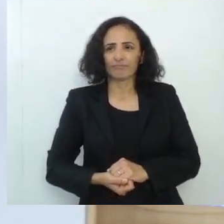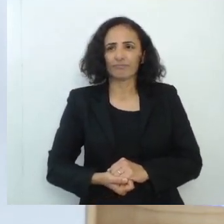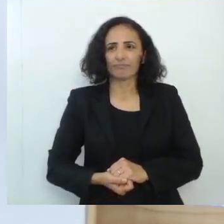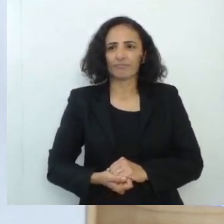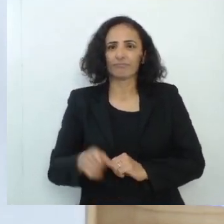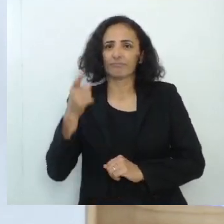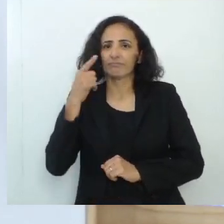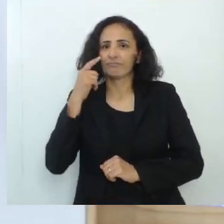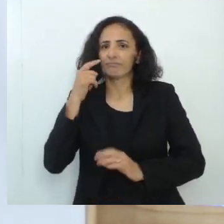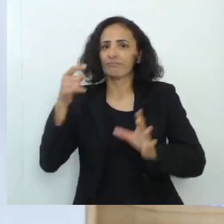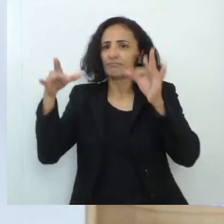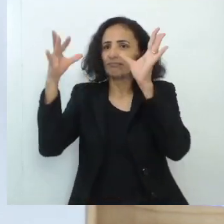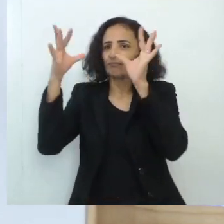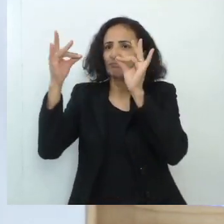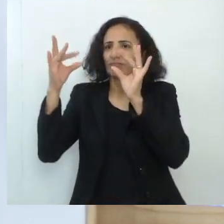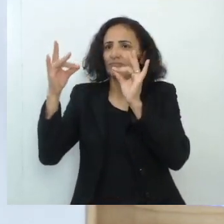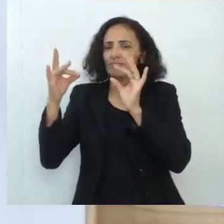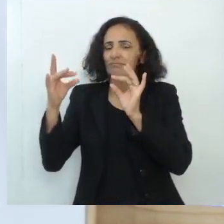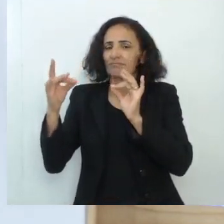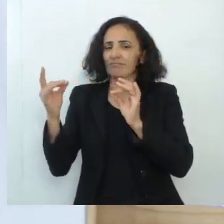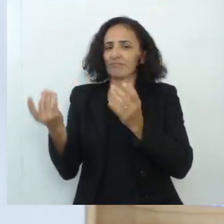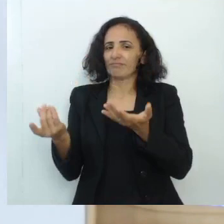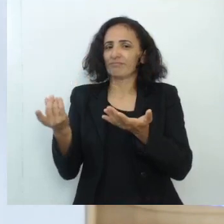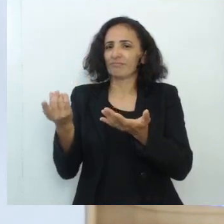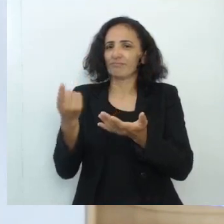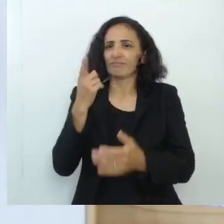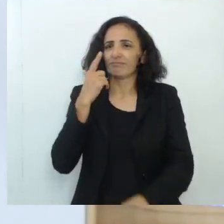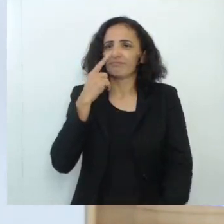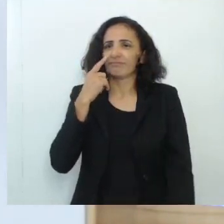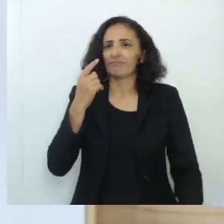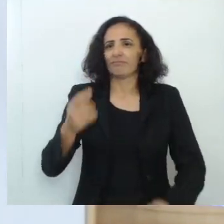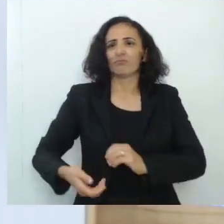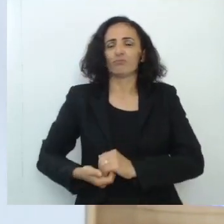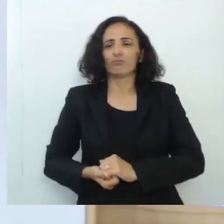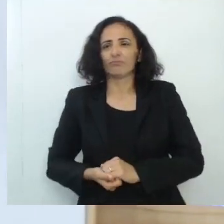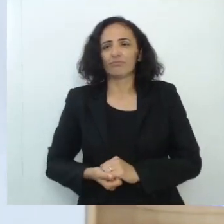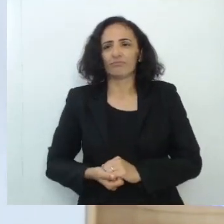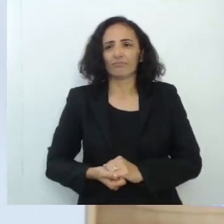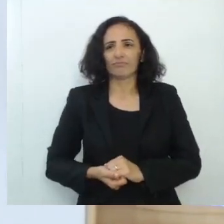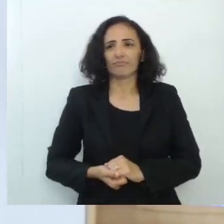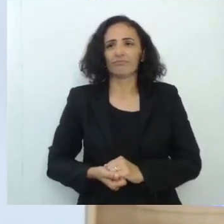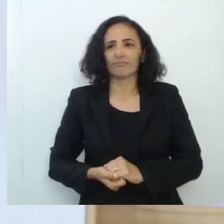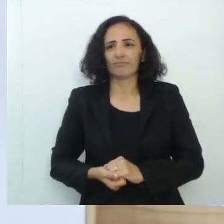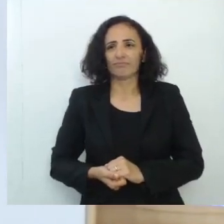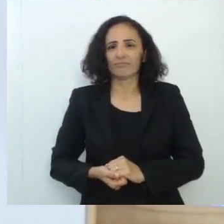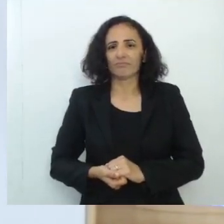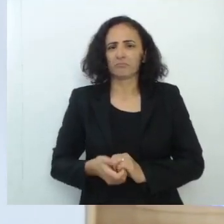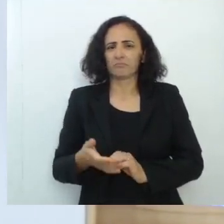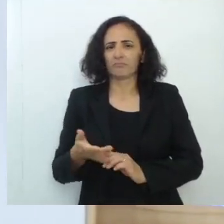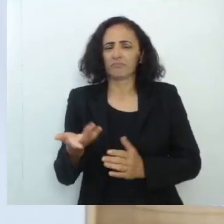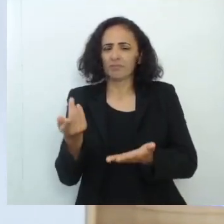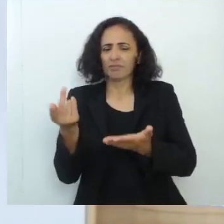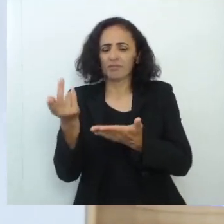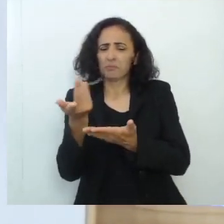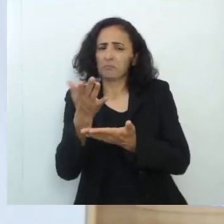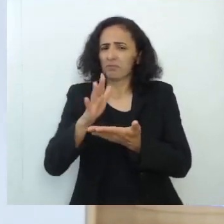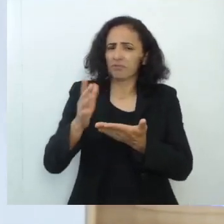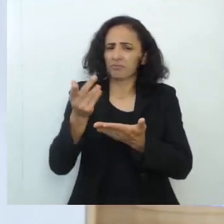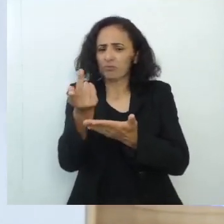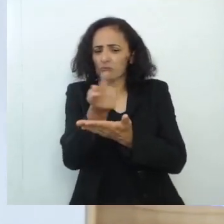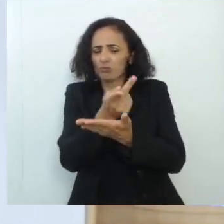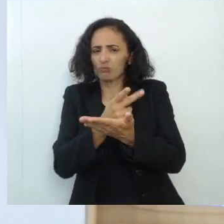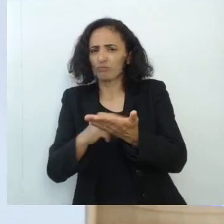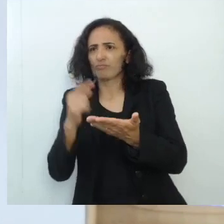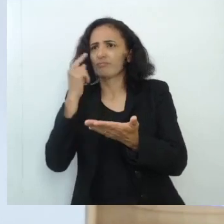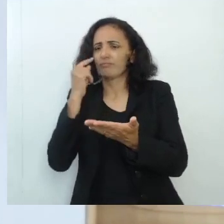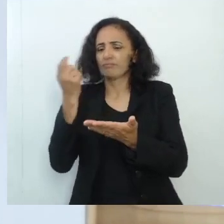assim, ó. Eles fazem assim, ó. E tem exatamente umas estruturazinhas assim. O que é que